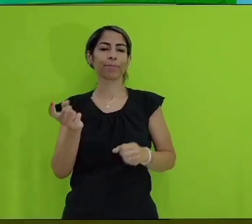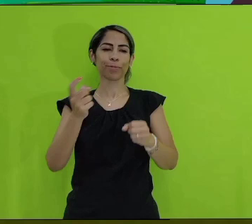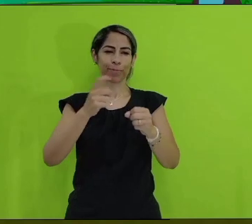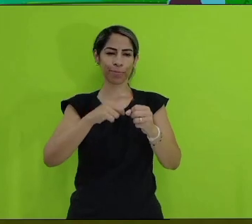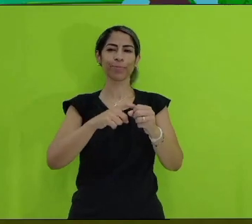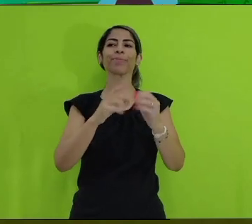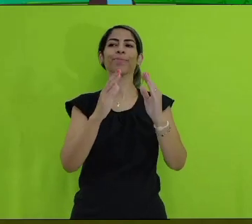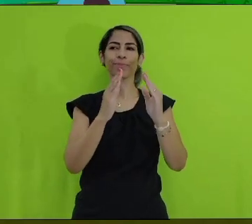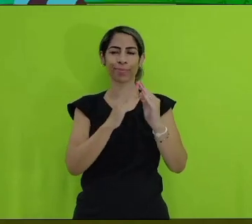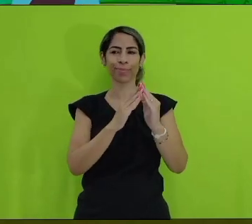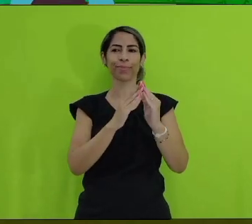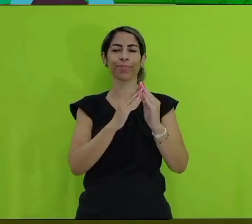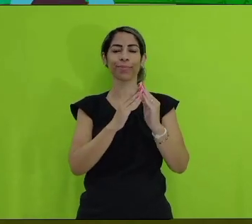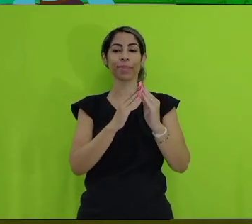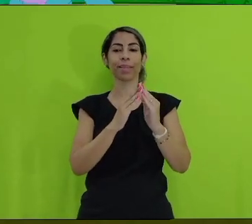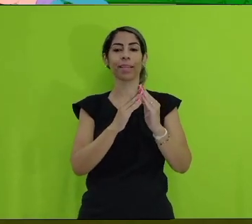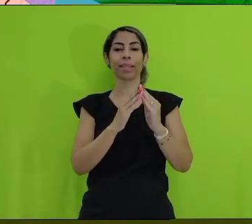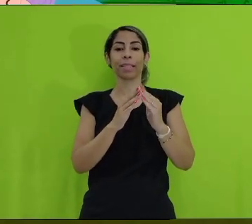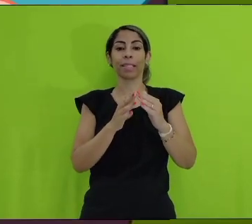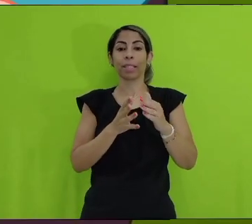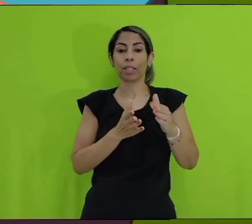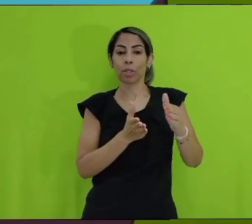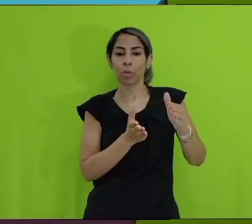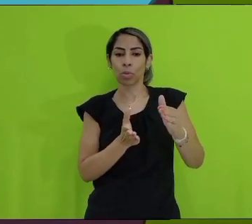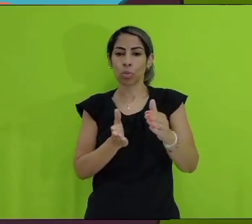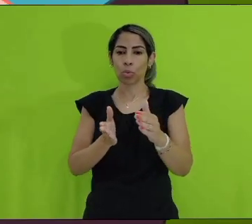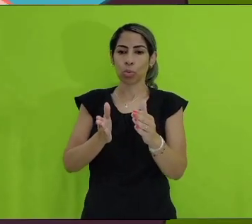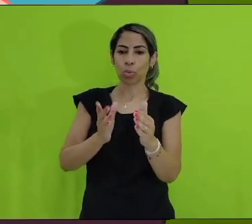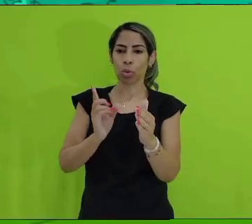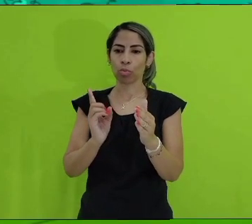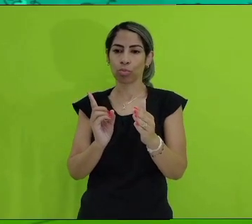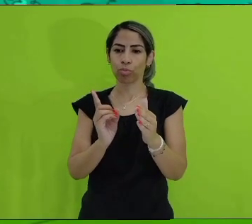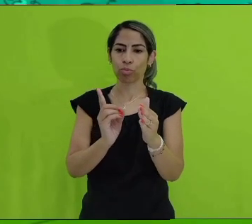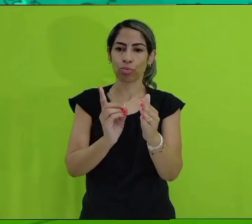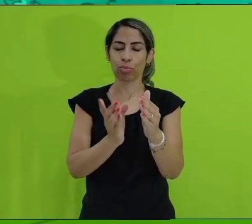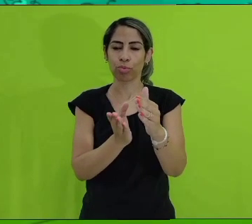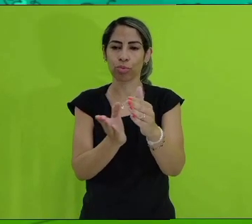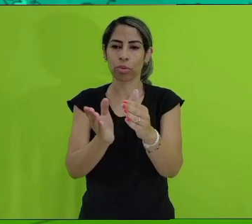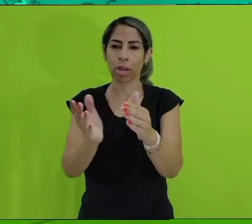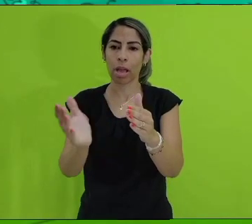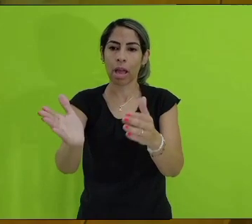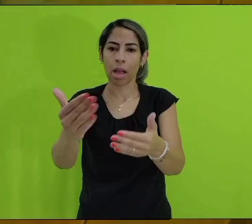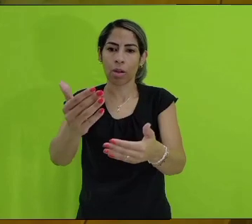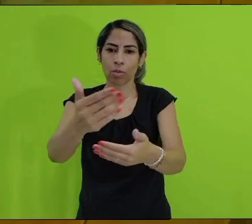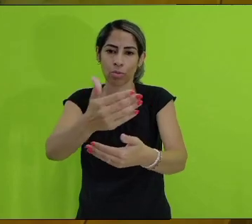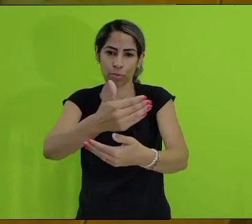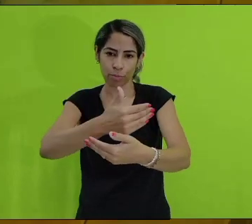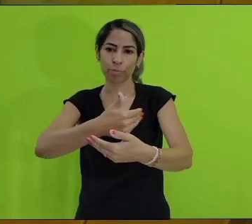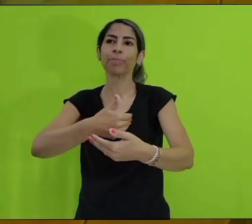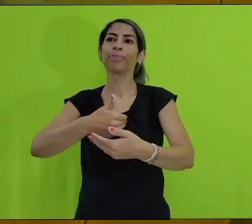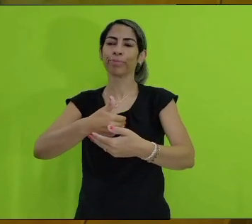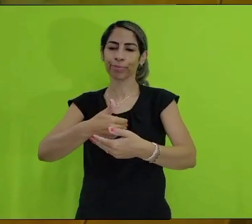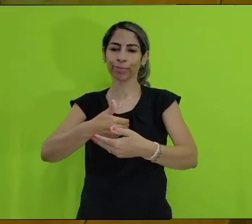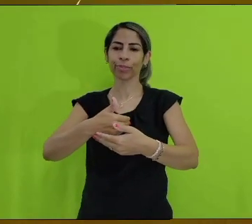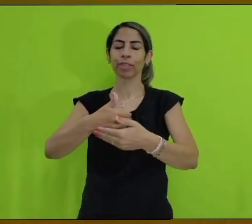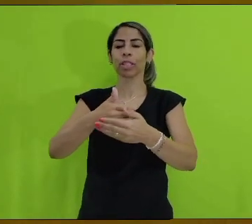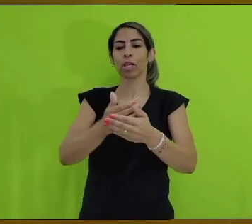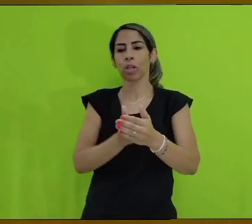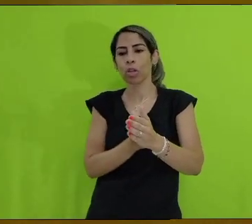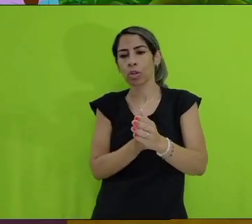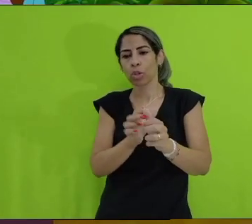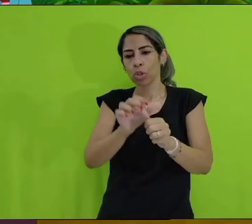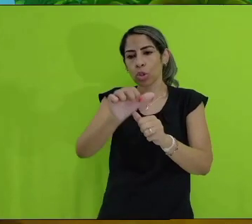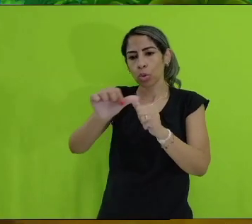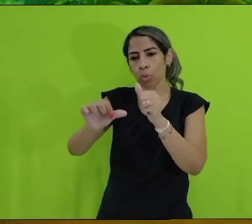Então, em seu caminho de volta, ela recolheu as pedras brancas que João tinha deixado cair e fez uma trilha similar